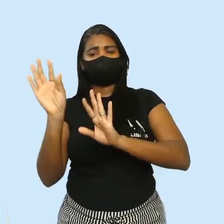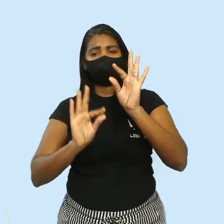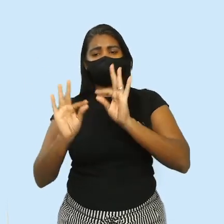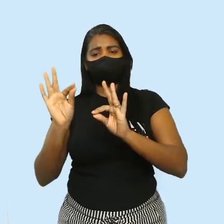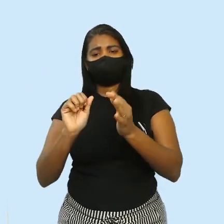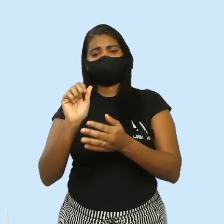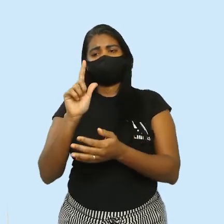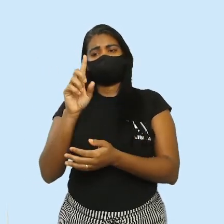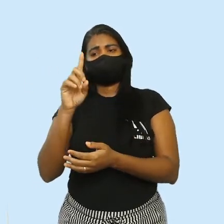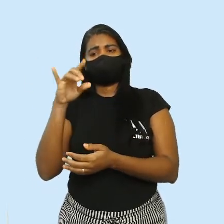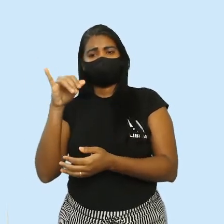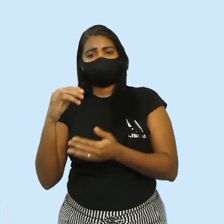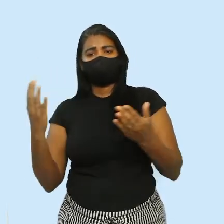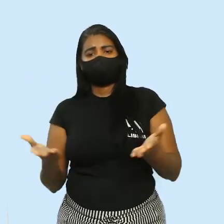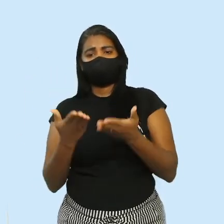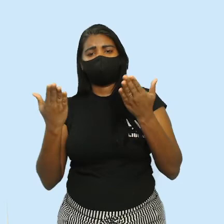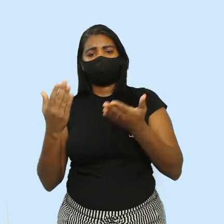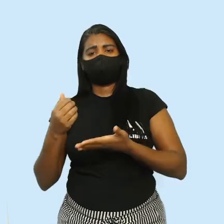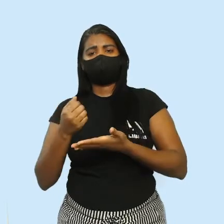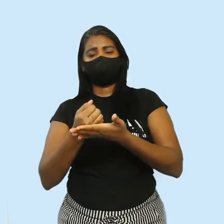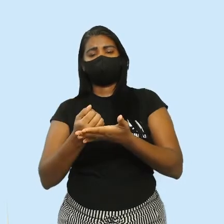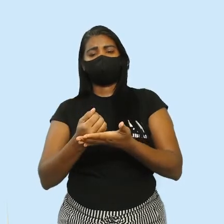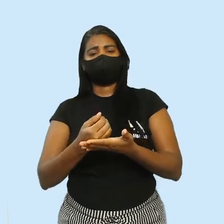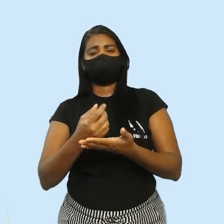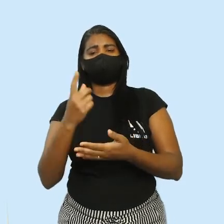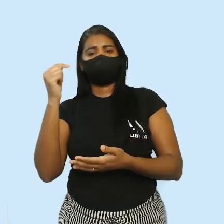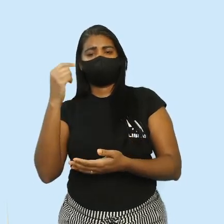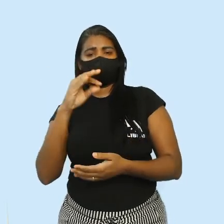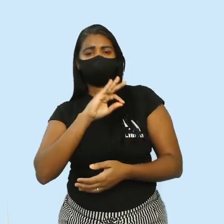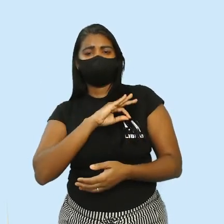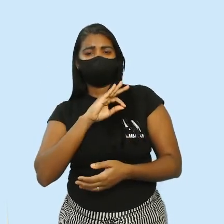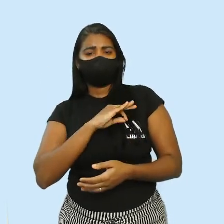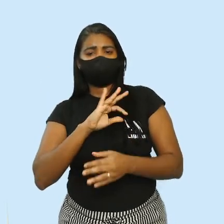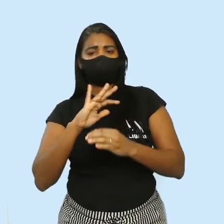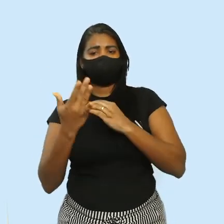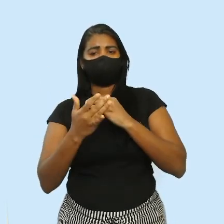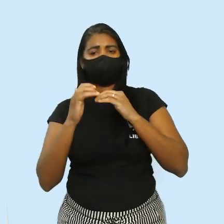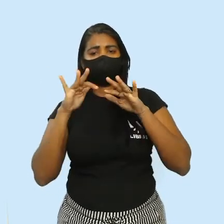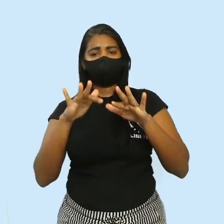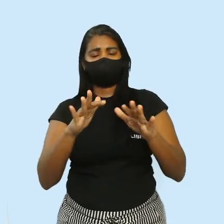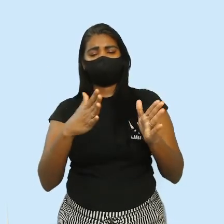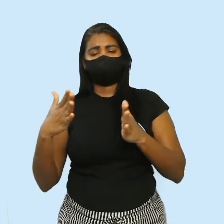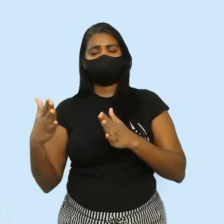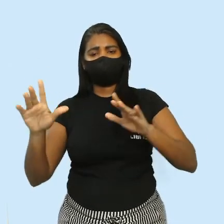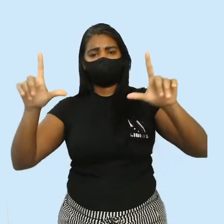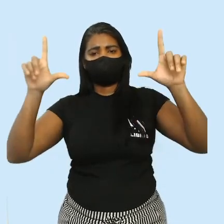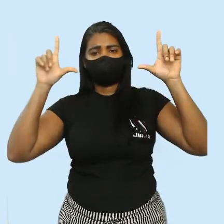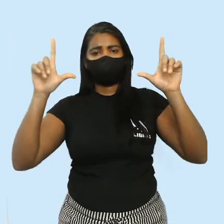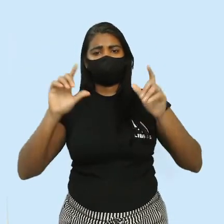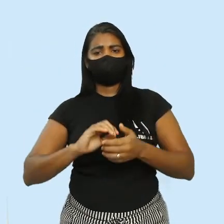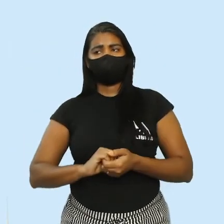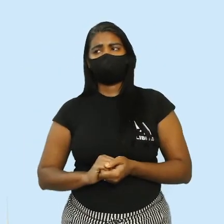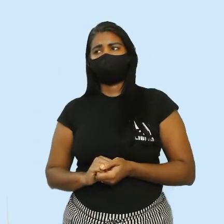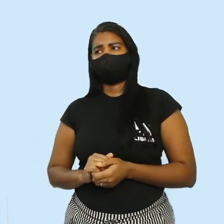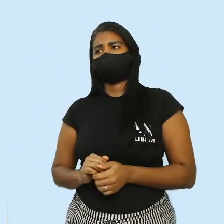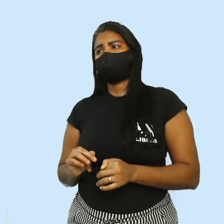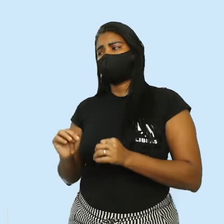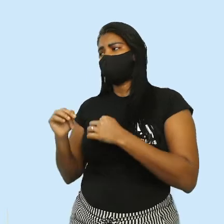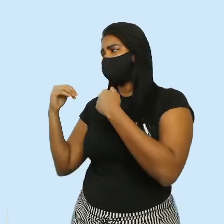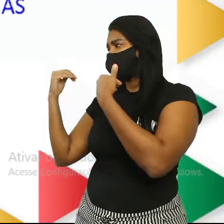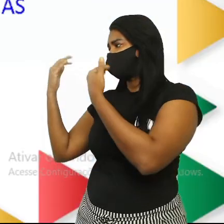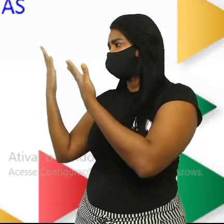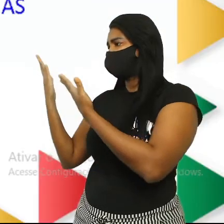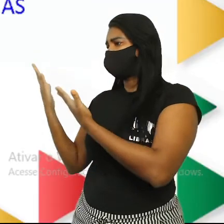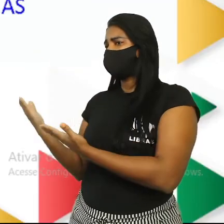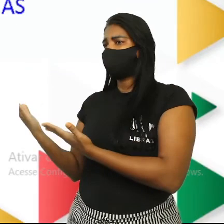Blanc promoveu, né, para os artistas dentro desse processo de pandemia. E aí, no próximo slide, a gente vai ver o grupo